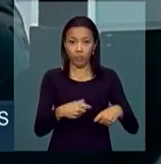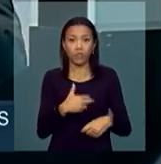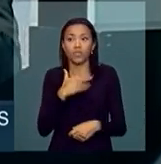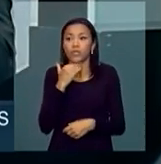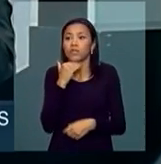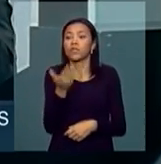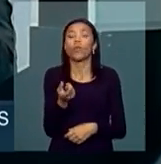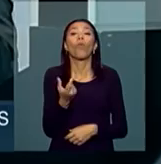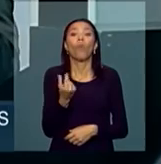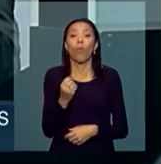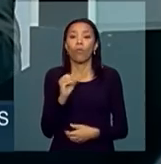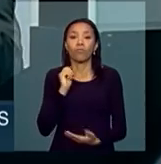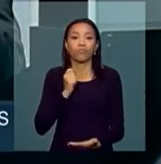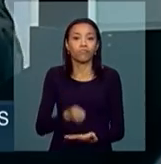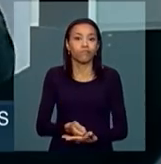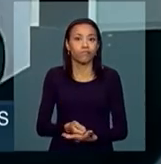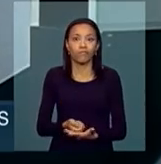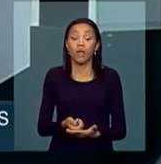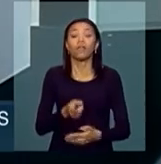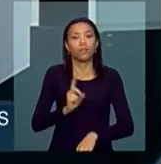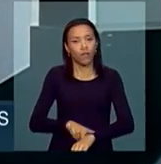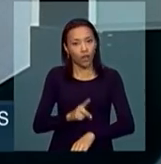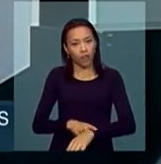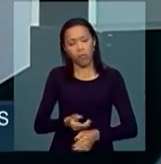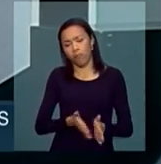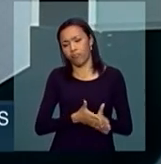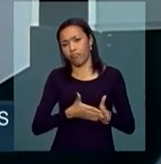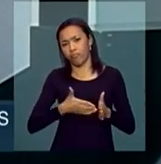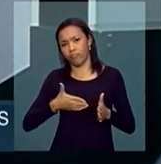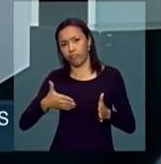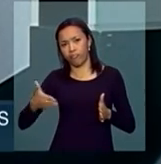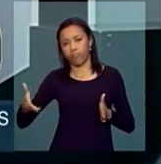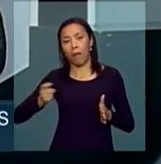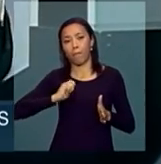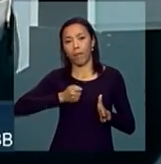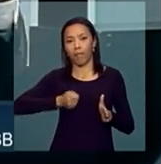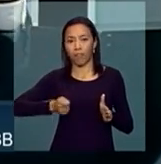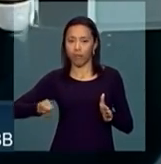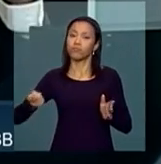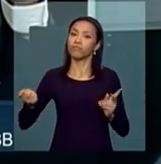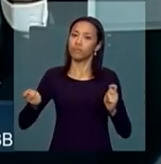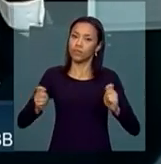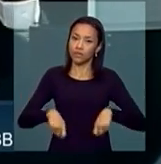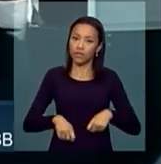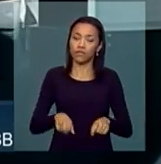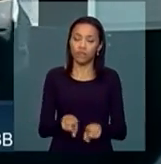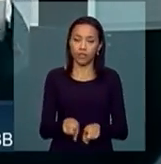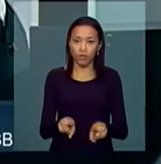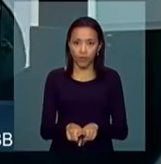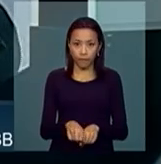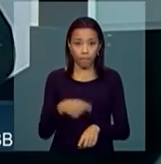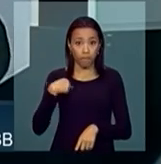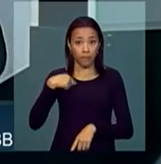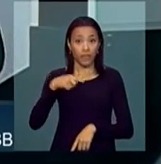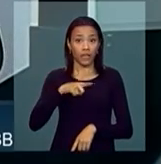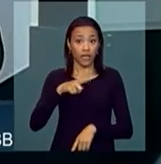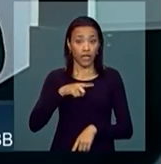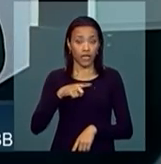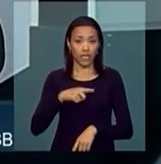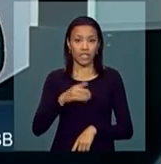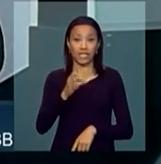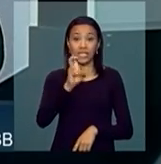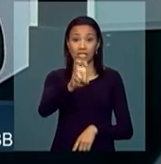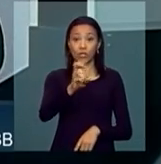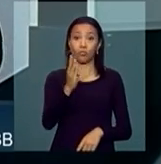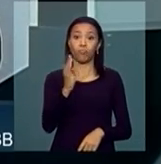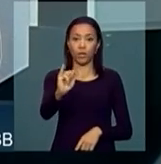não. Prazos longos, a gente, quando fala de investimento, vamos lembrar do programa de armazenamento que foi lançado, que são 5